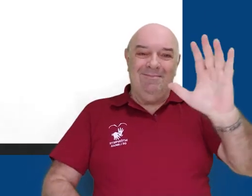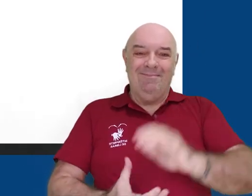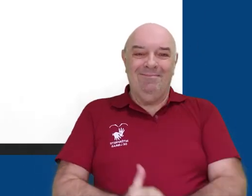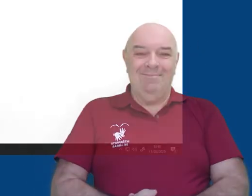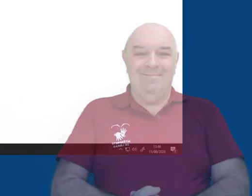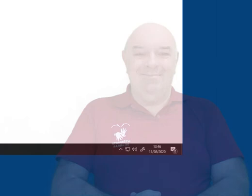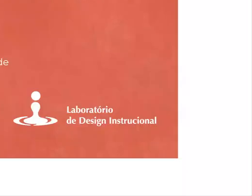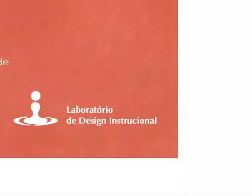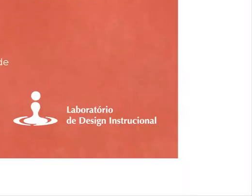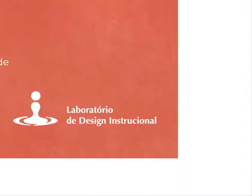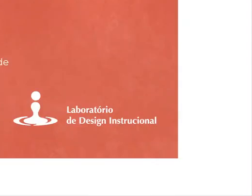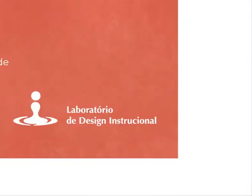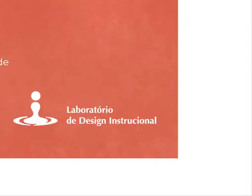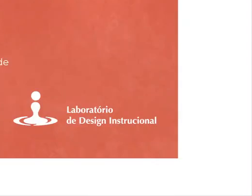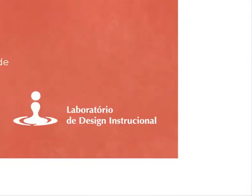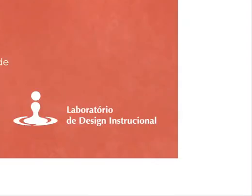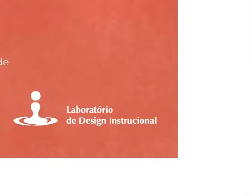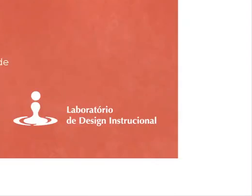no próximo vídeo!